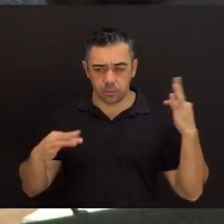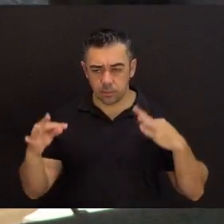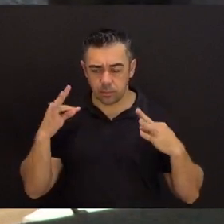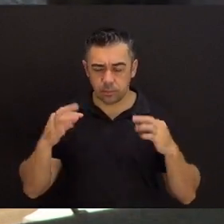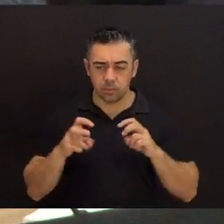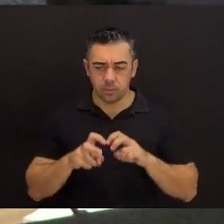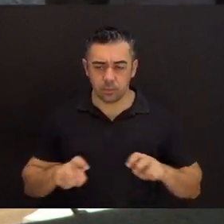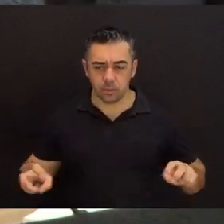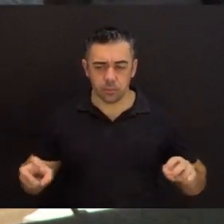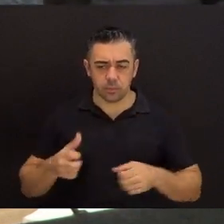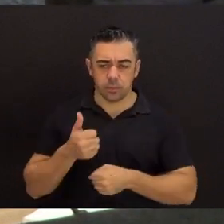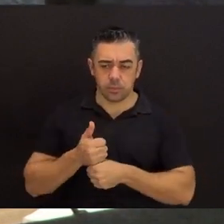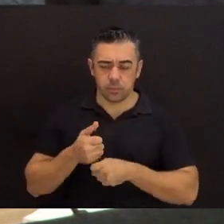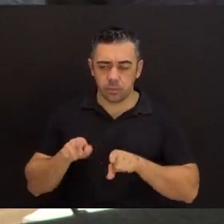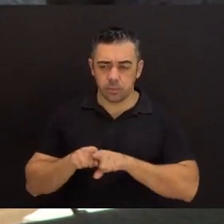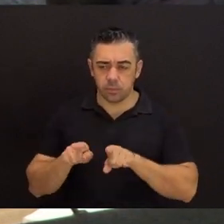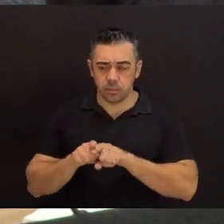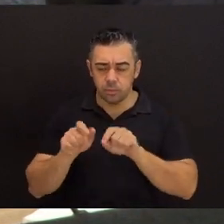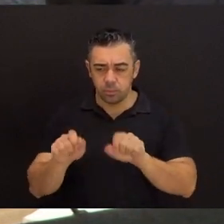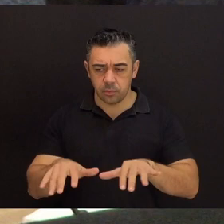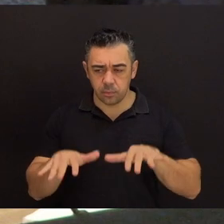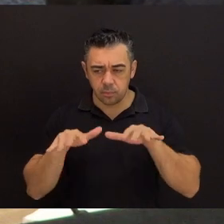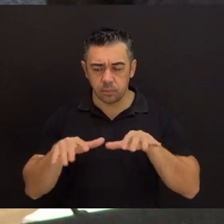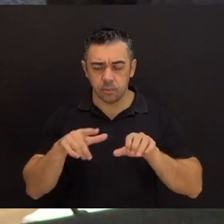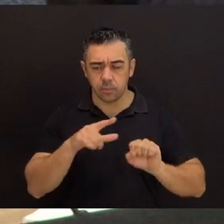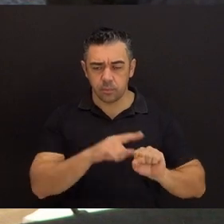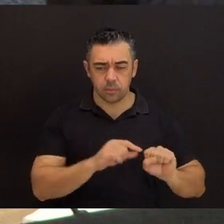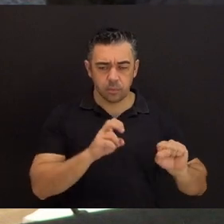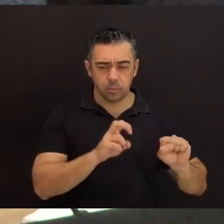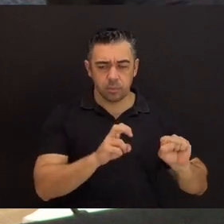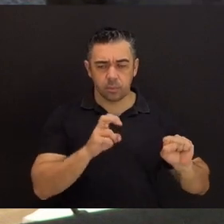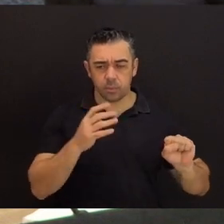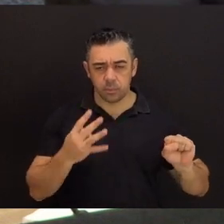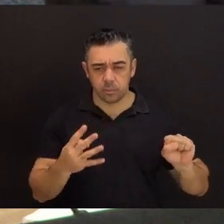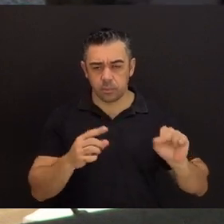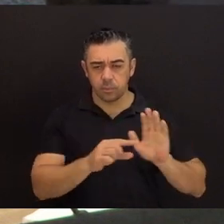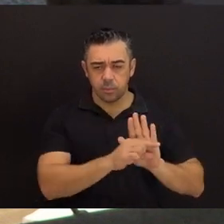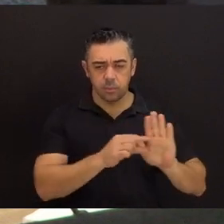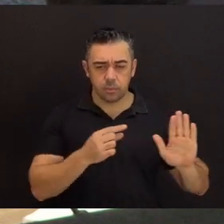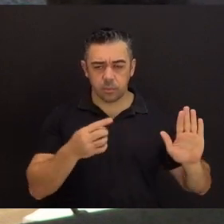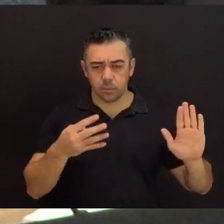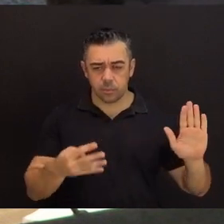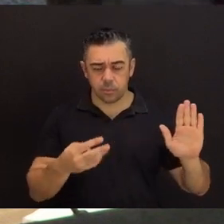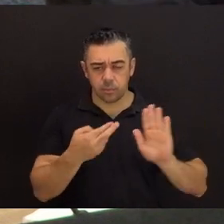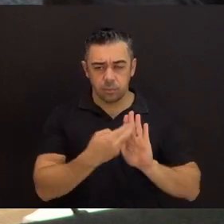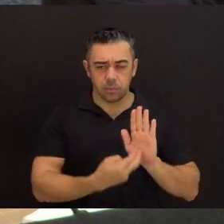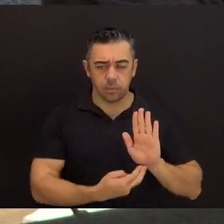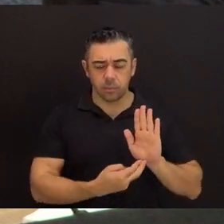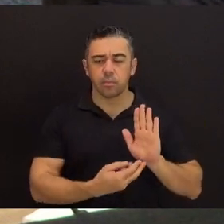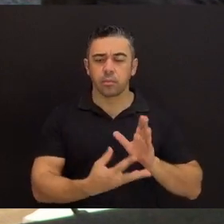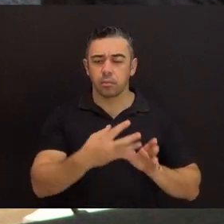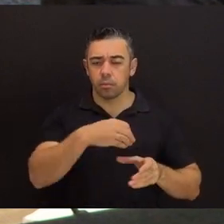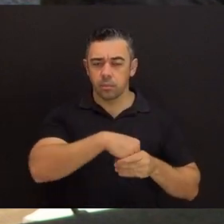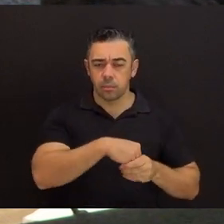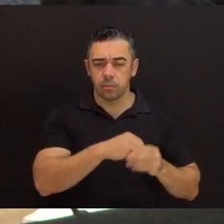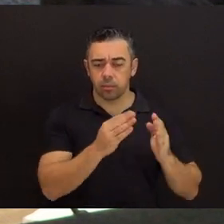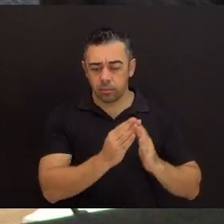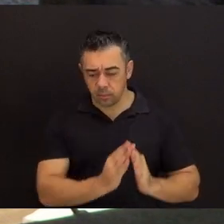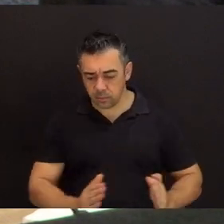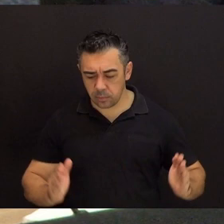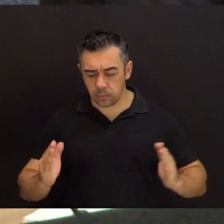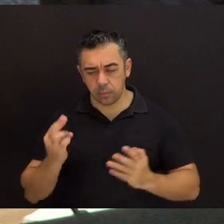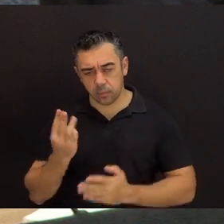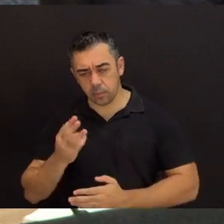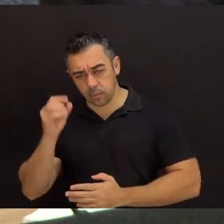ouvido plenário com fluxo no artigo 54 parágrafo 4 do Regimento Interno a prorrogação de mais 30 dias para